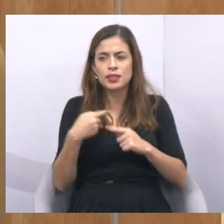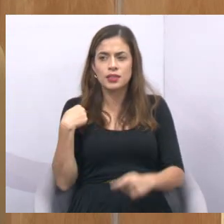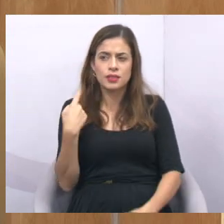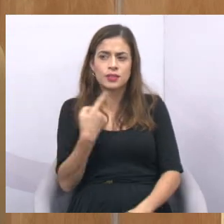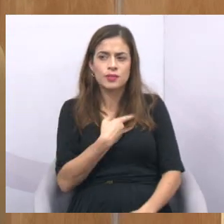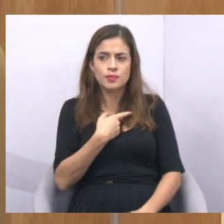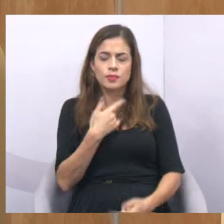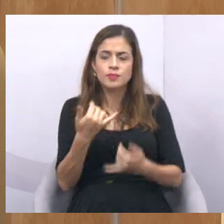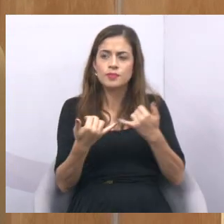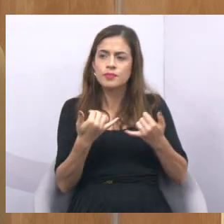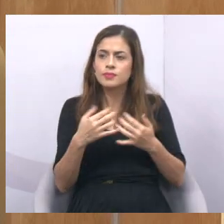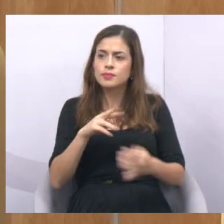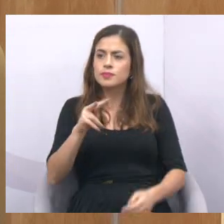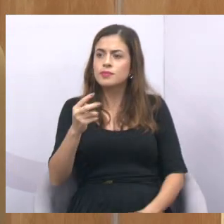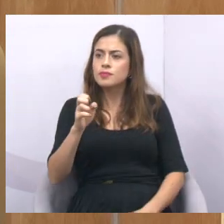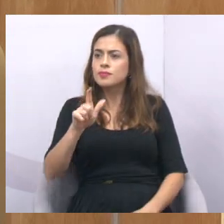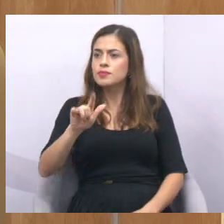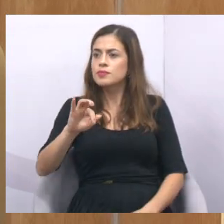o